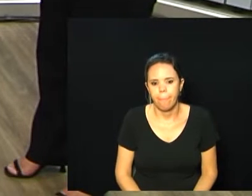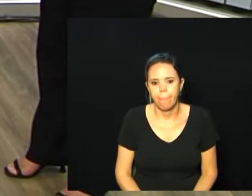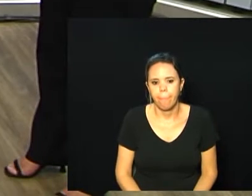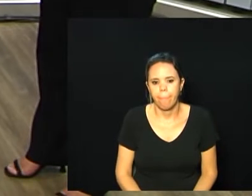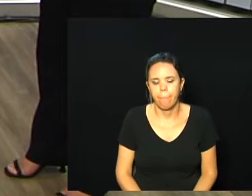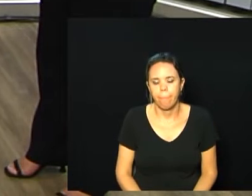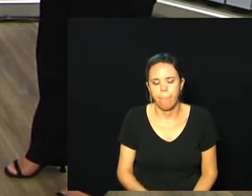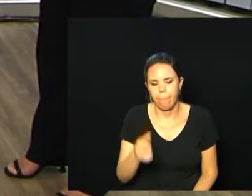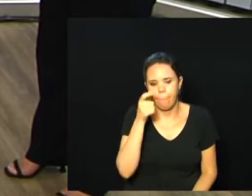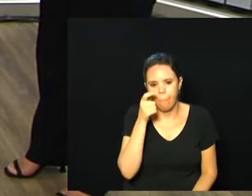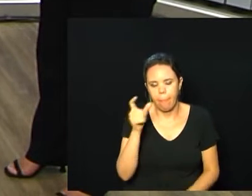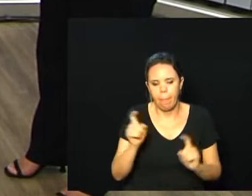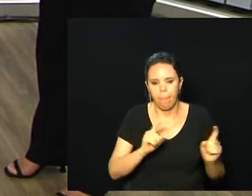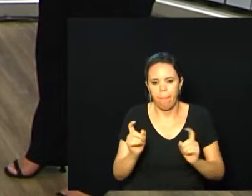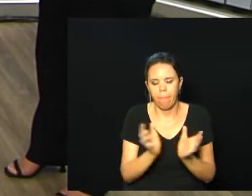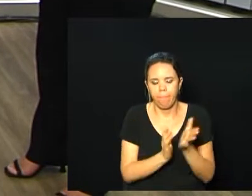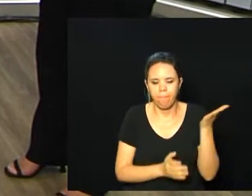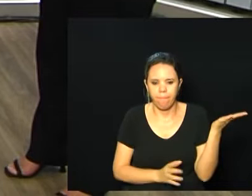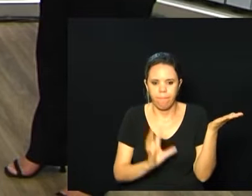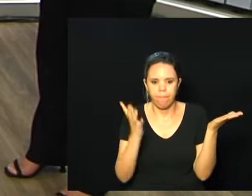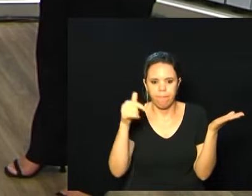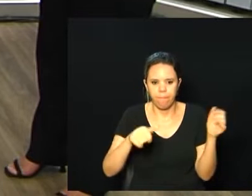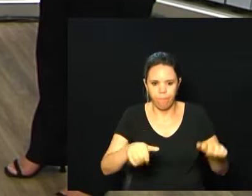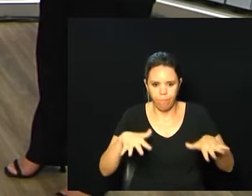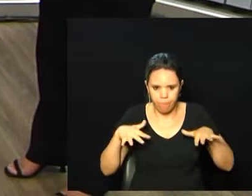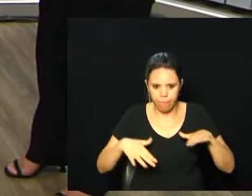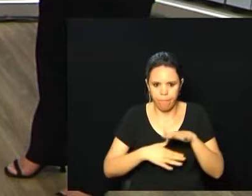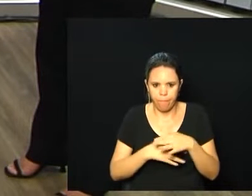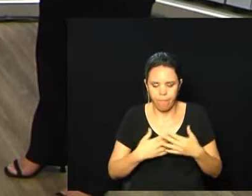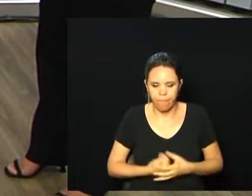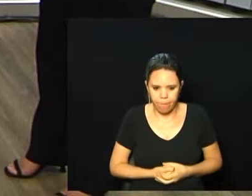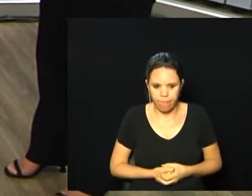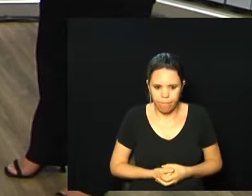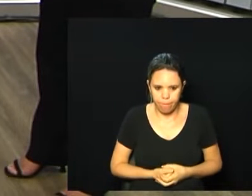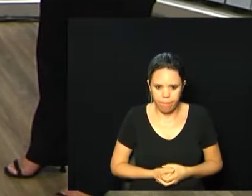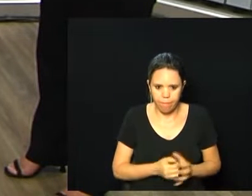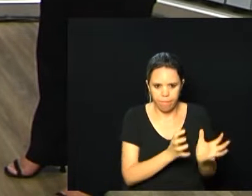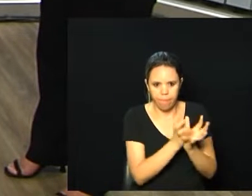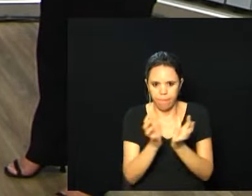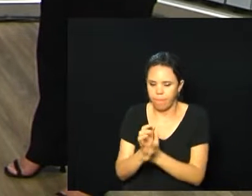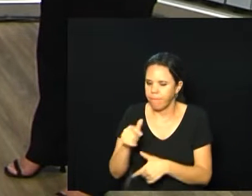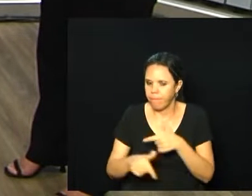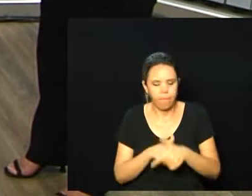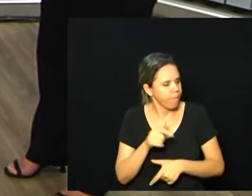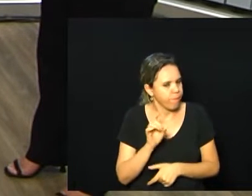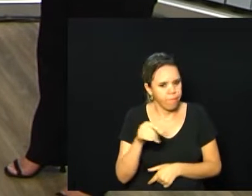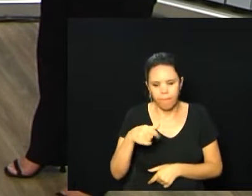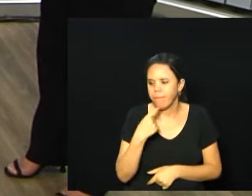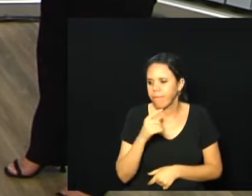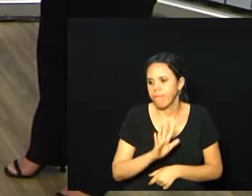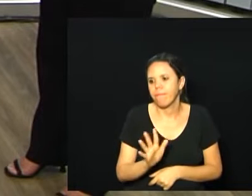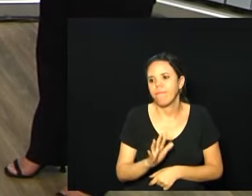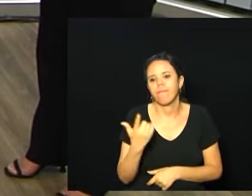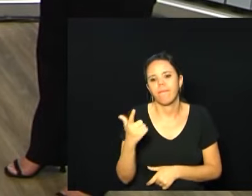Mirna, a gente viu que a reunião dessa comissão aconteceu aqui no plenário da Casa, mas as comissões não trabalham só aqui na Câmara,